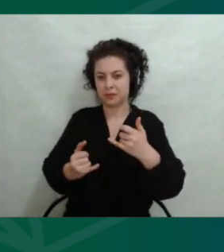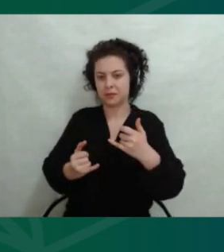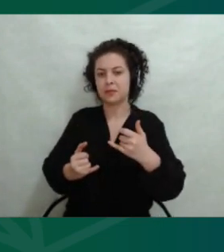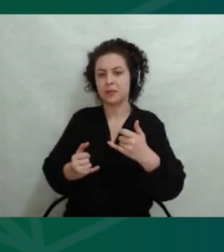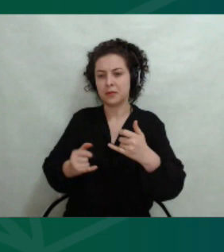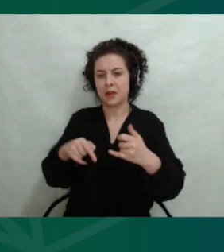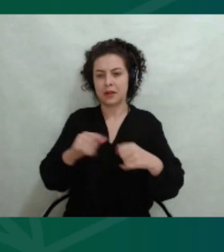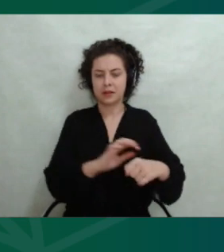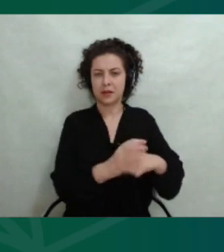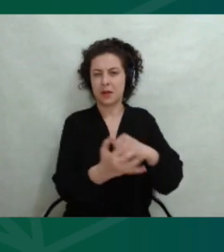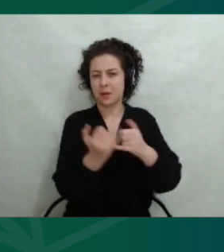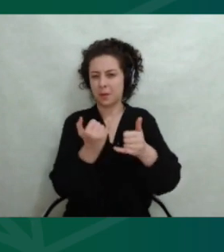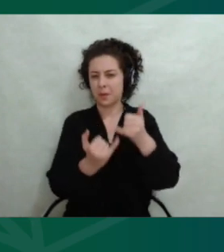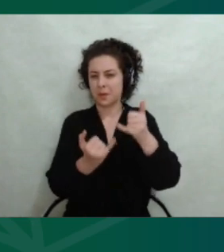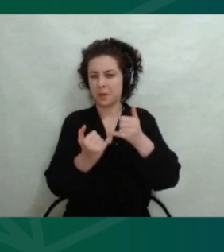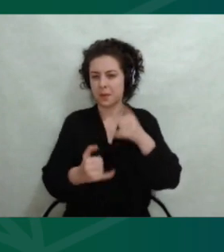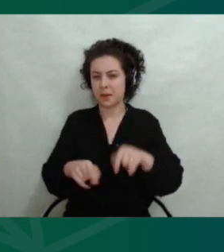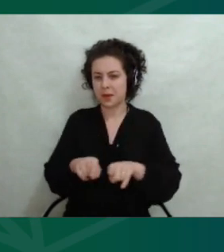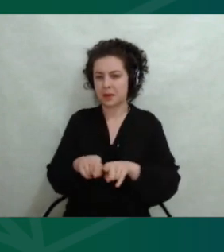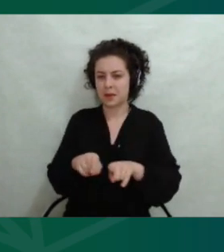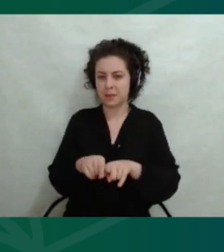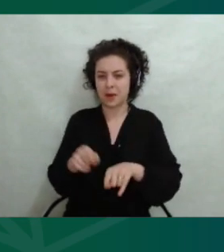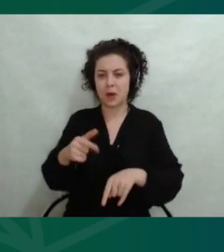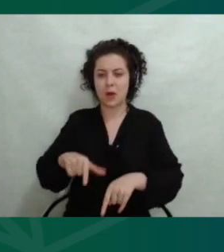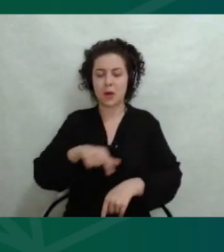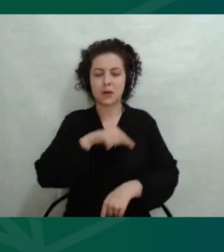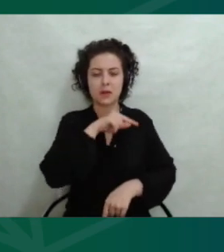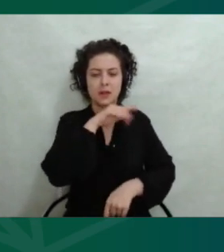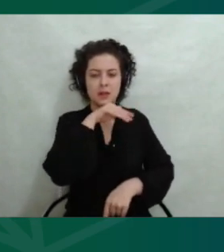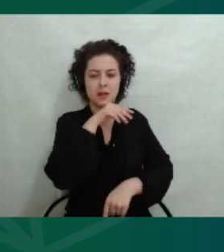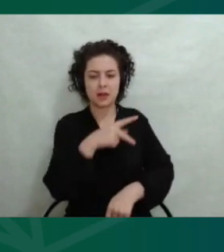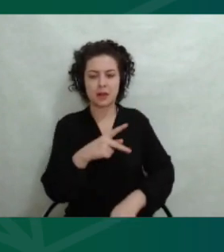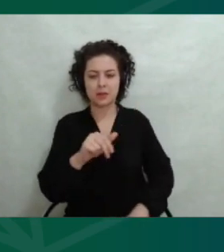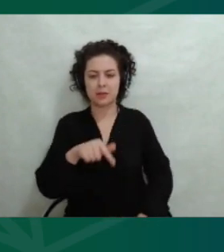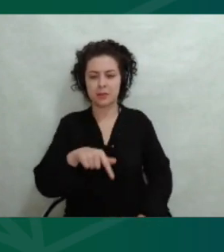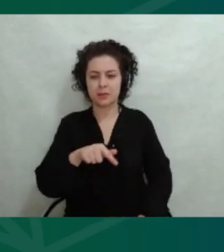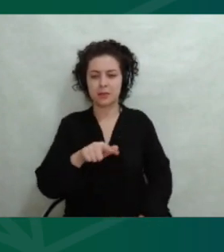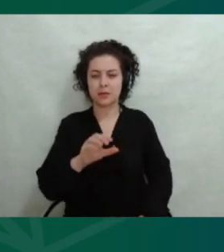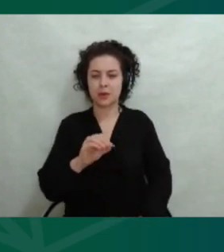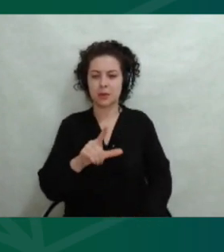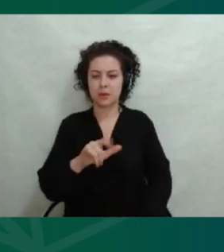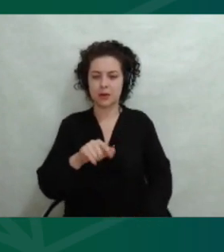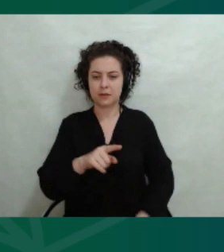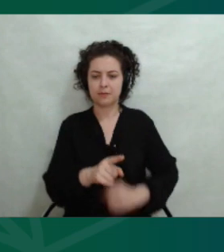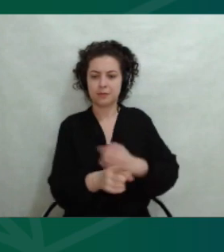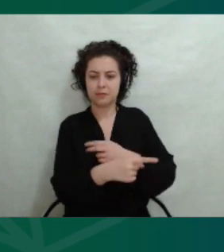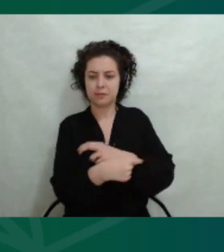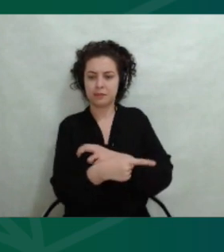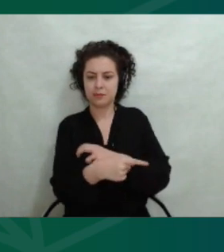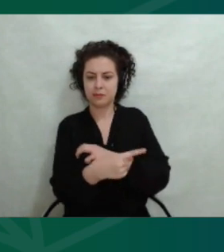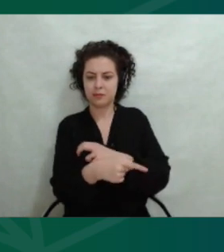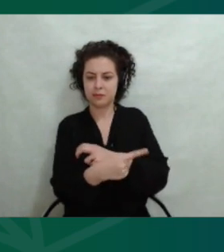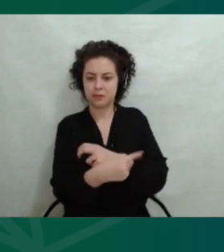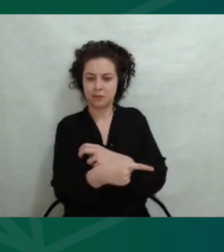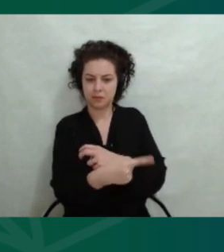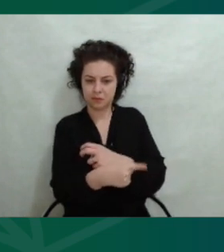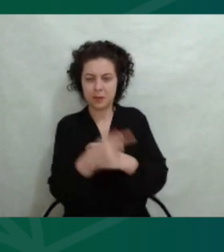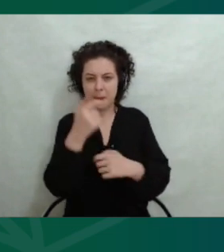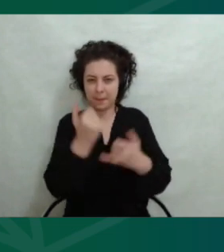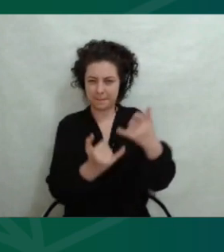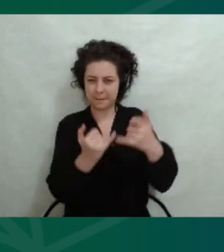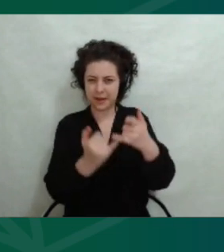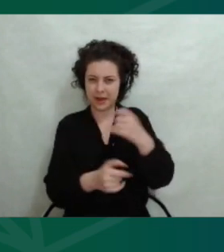coronavírus, e também num animal chamado pangolim, que é esse animal, essa foto que está aqui à direita dos senhores, que é um animal